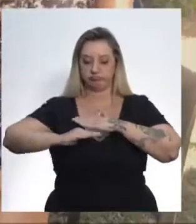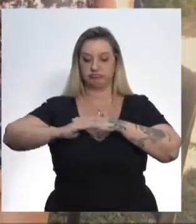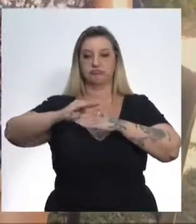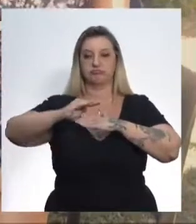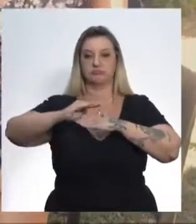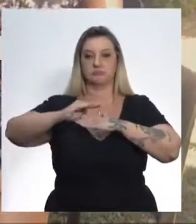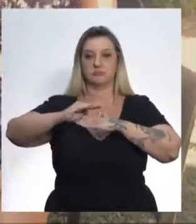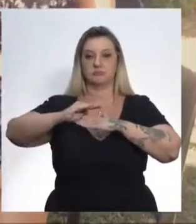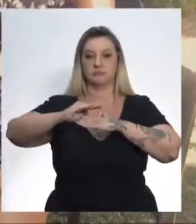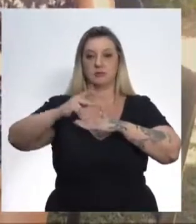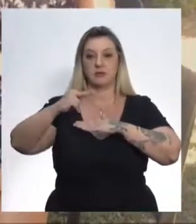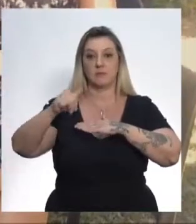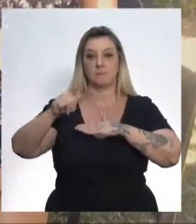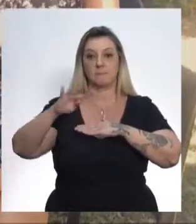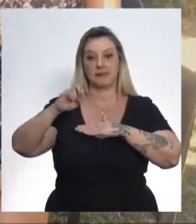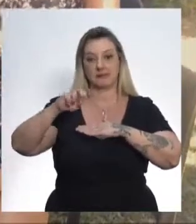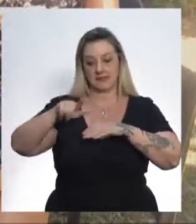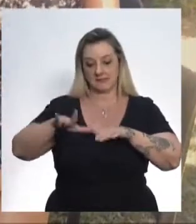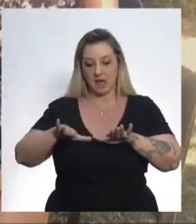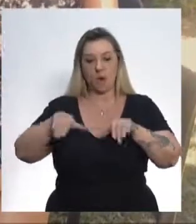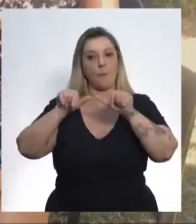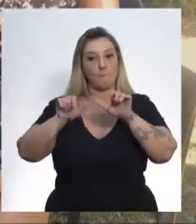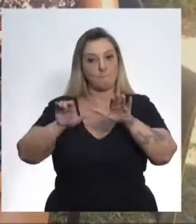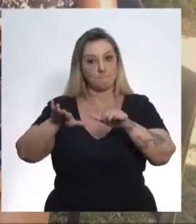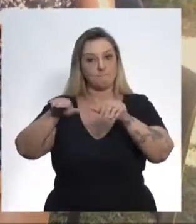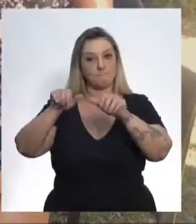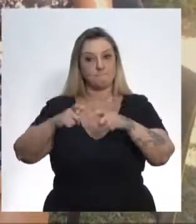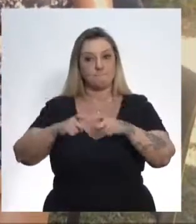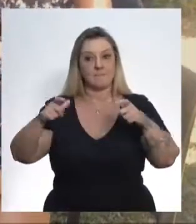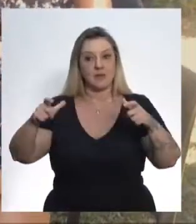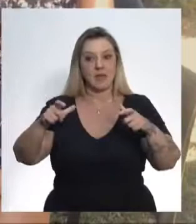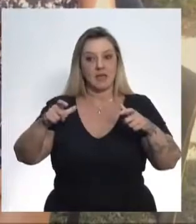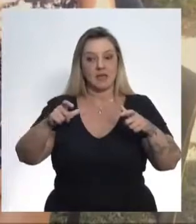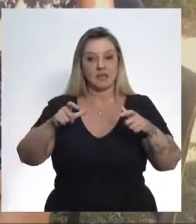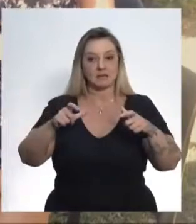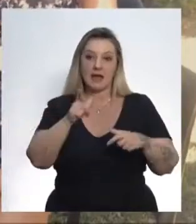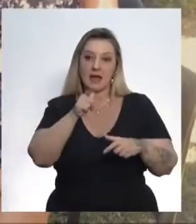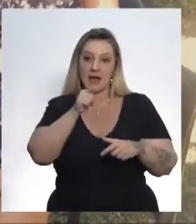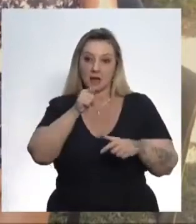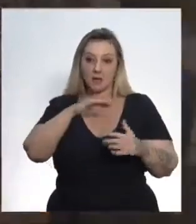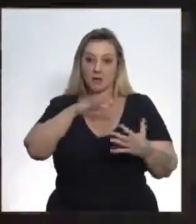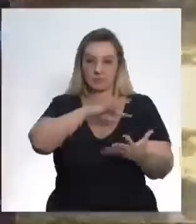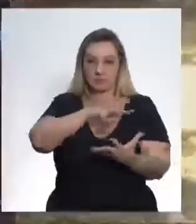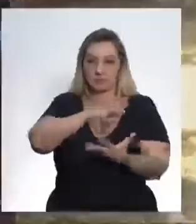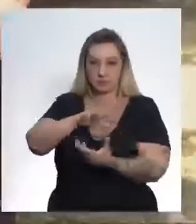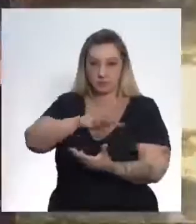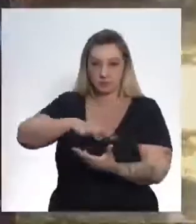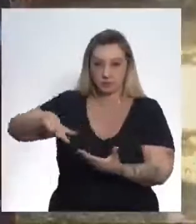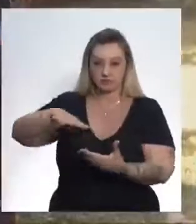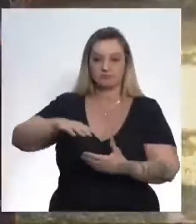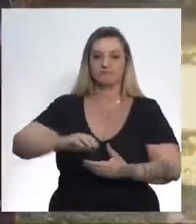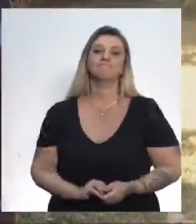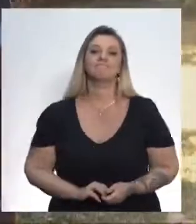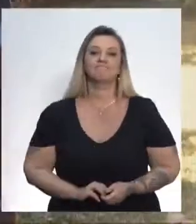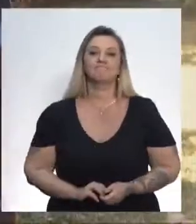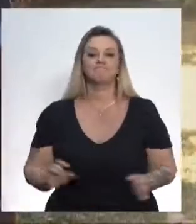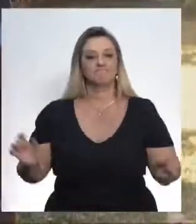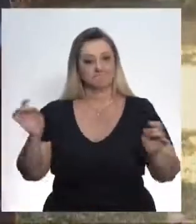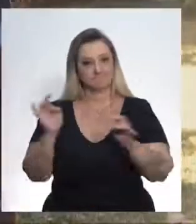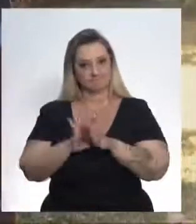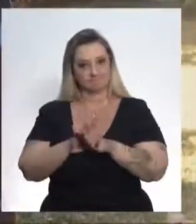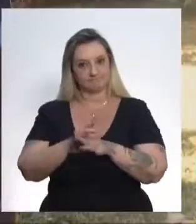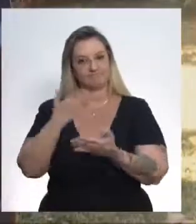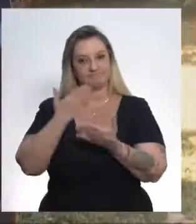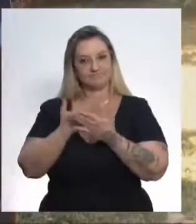assim, o Pantanal é uma das maiores áreas úmidas terrestres do mundo. Pronto!